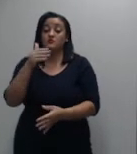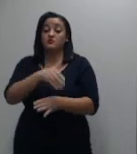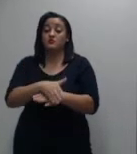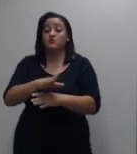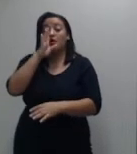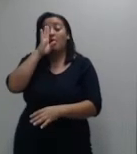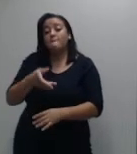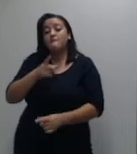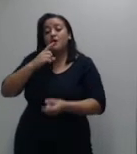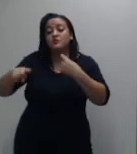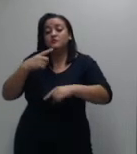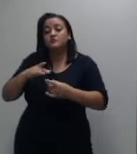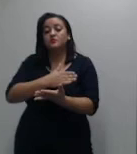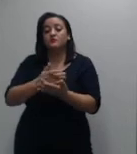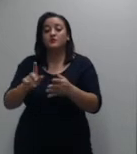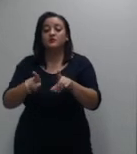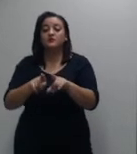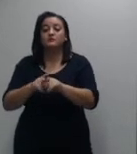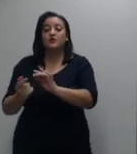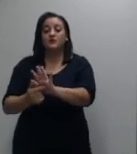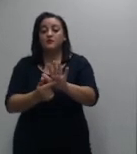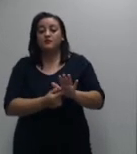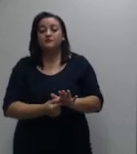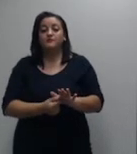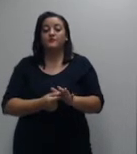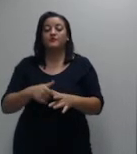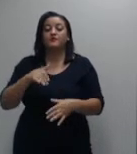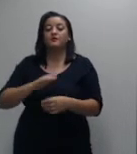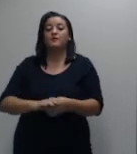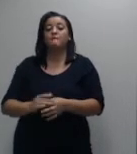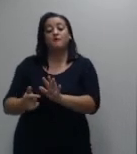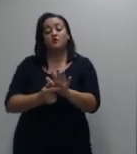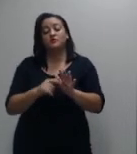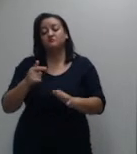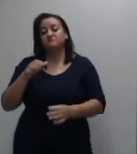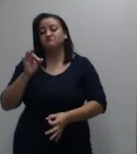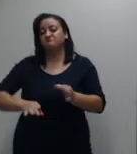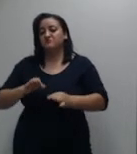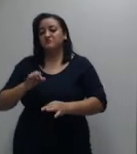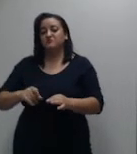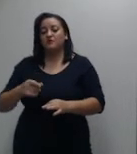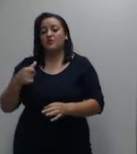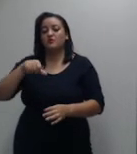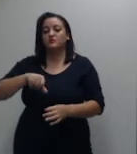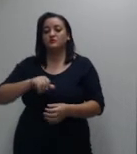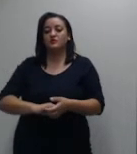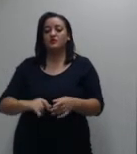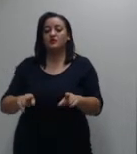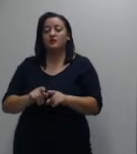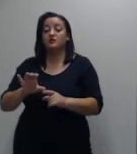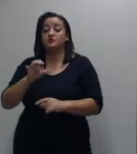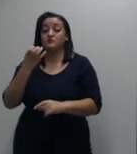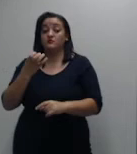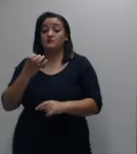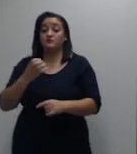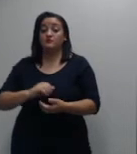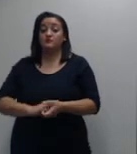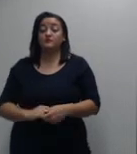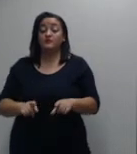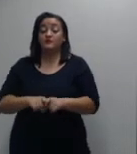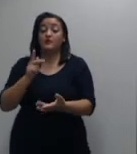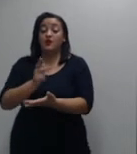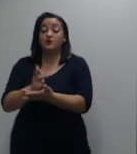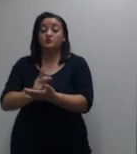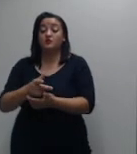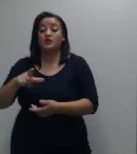médico daí eu tô original tem um pouco averiguando a principal injustiça do de siso alienígena a homologação